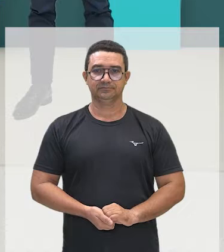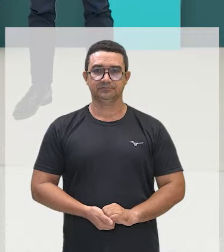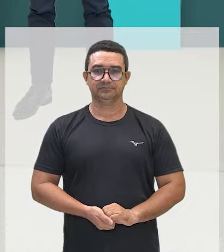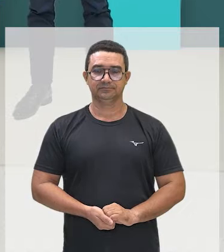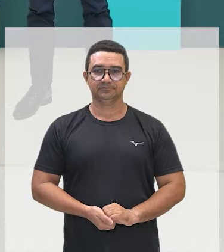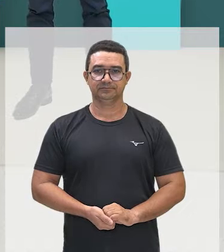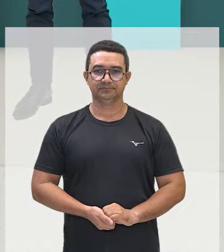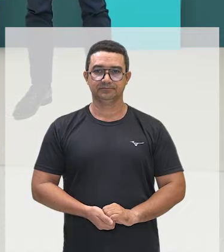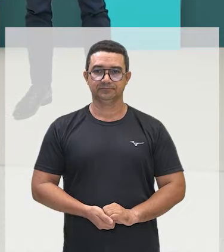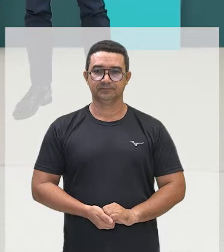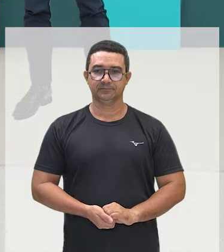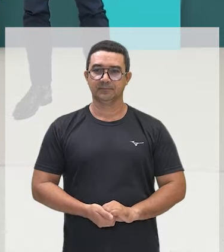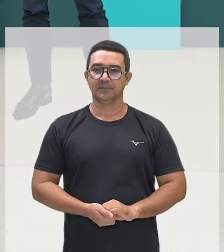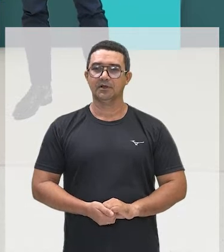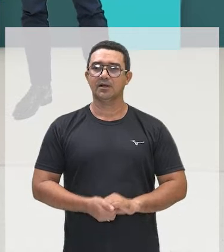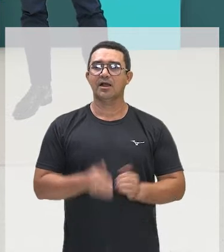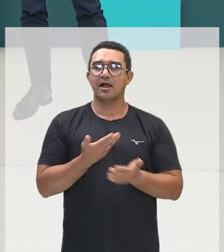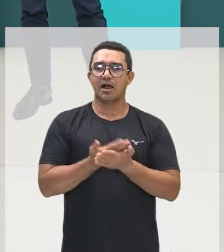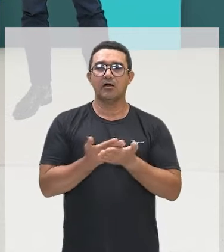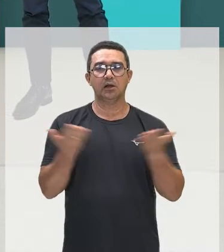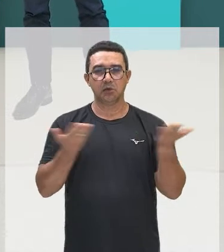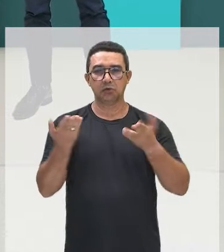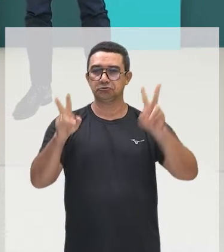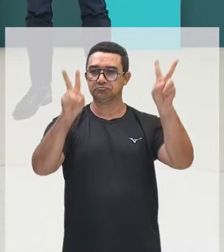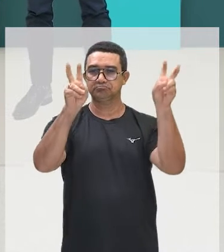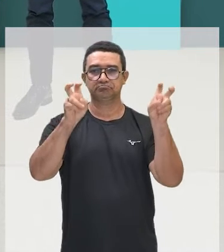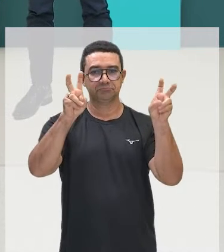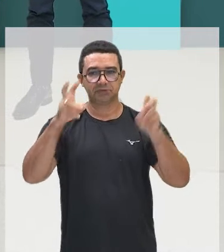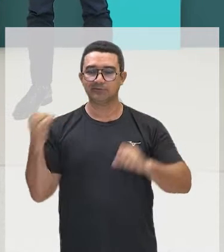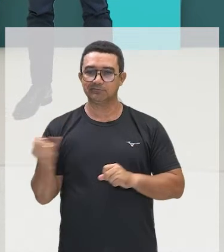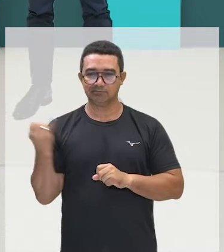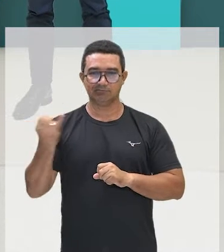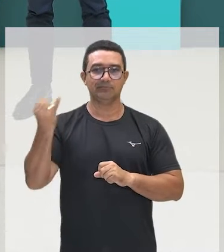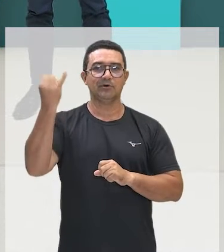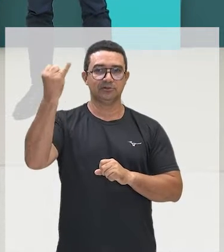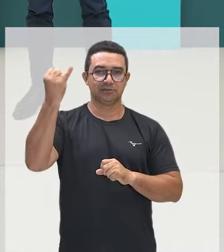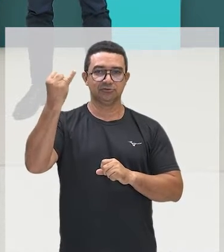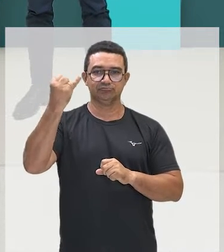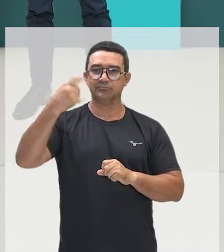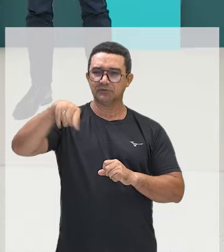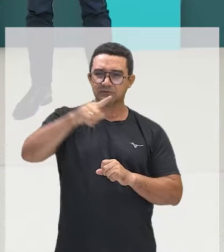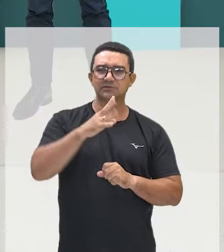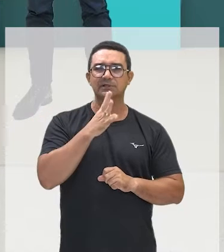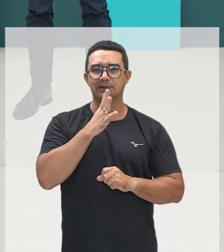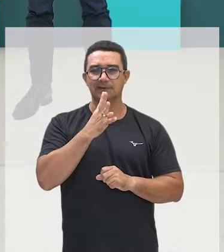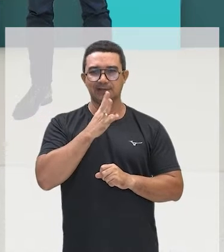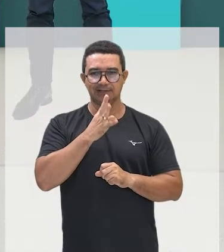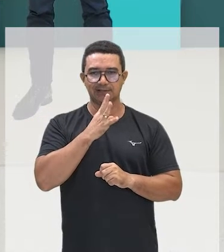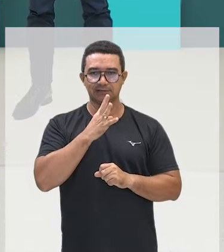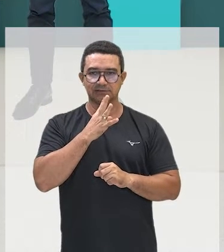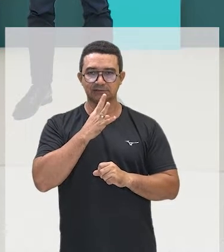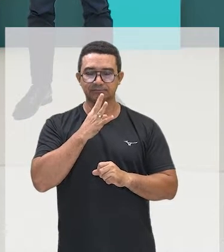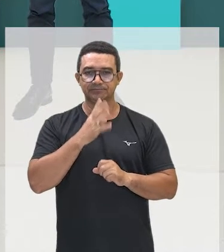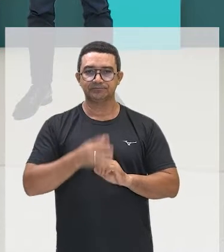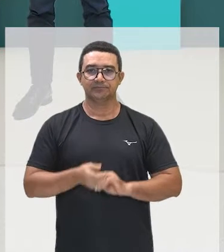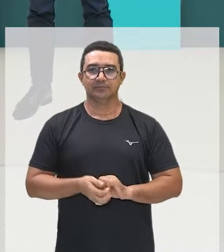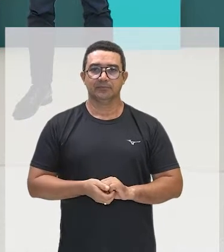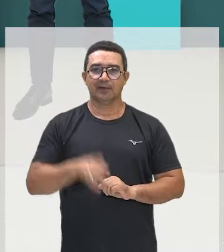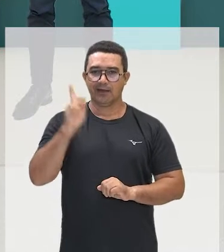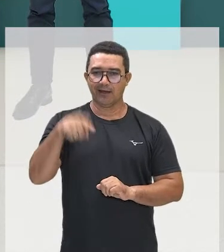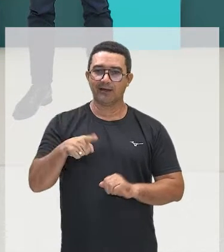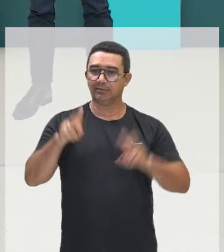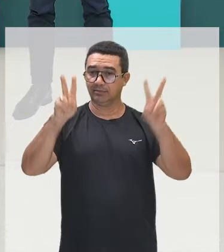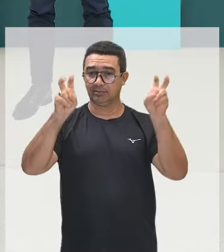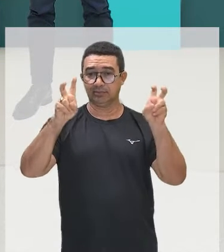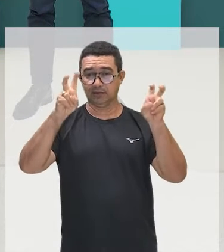A nossa aula de hoje vai tratar então de um tema muito importante, bastante conhecido também, que está muito em voga na atualidade, que são as fake news.